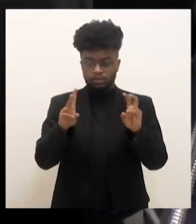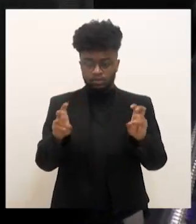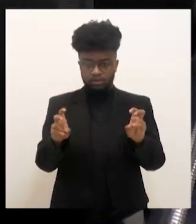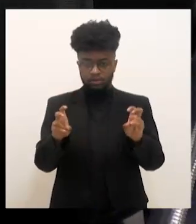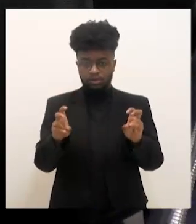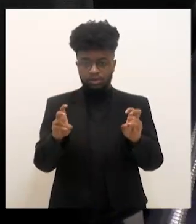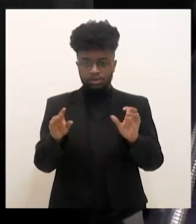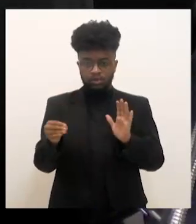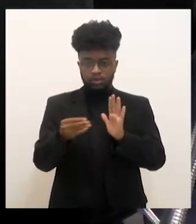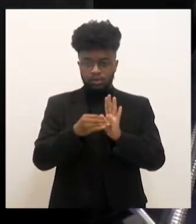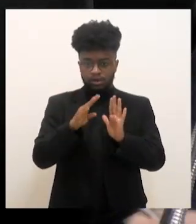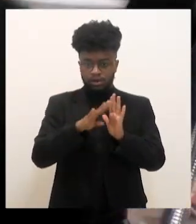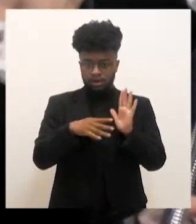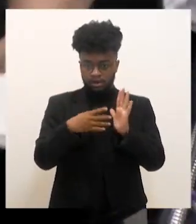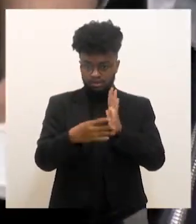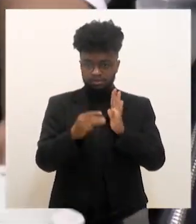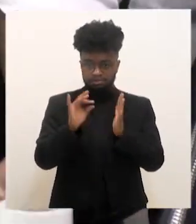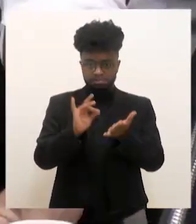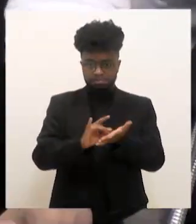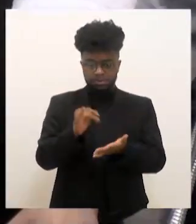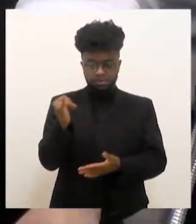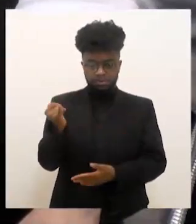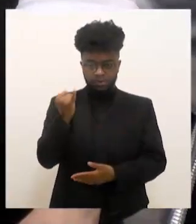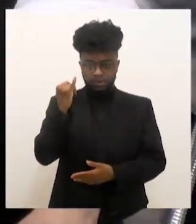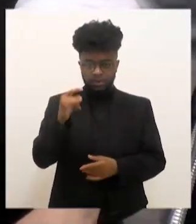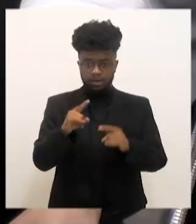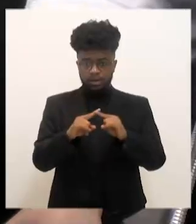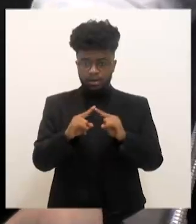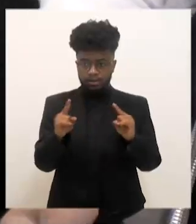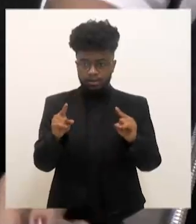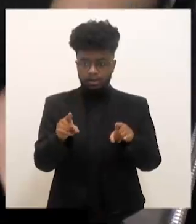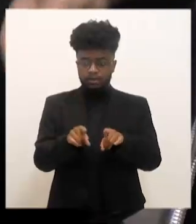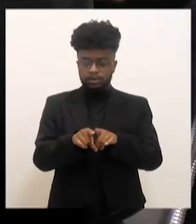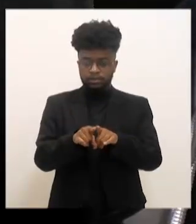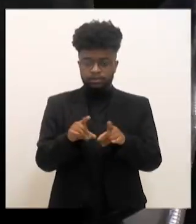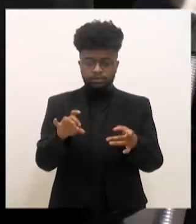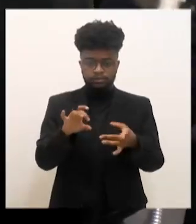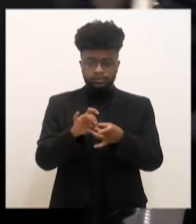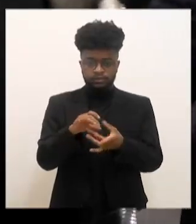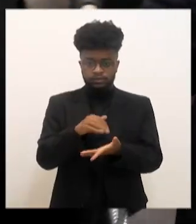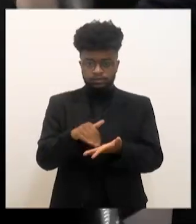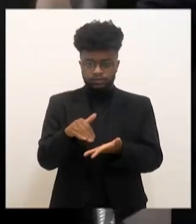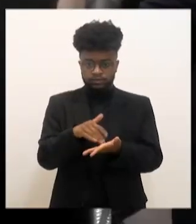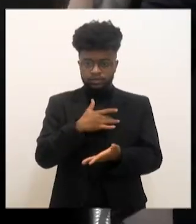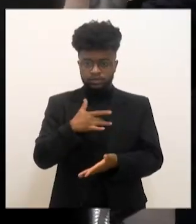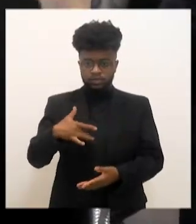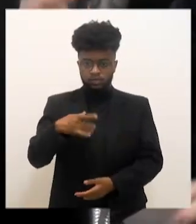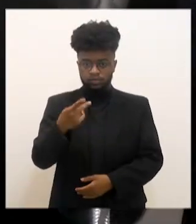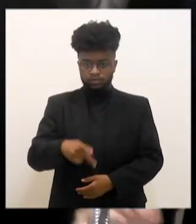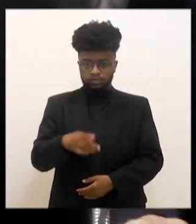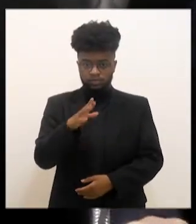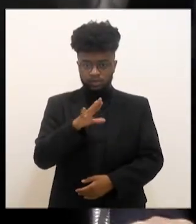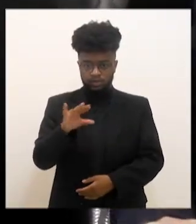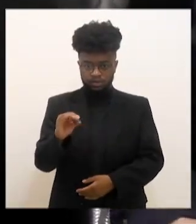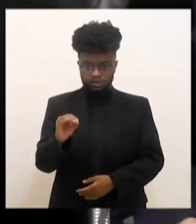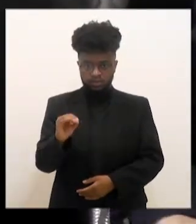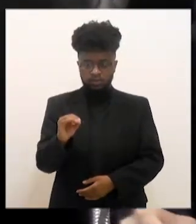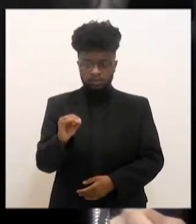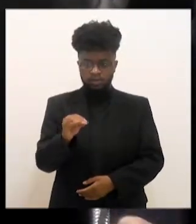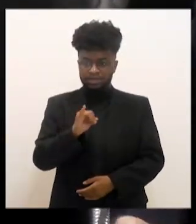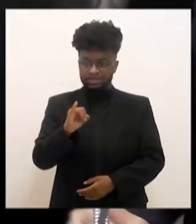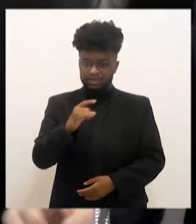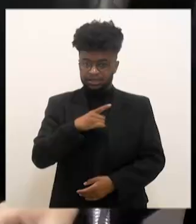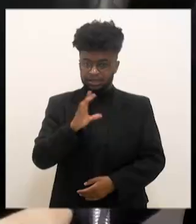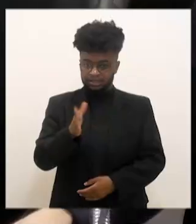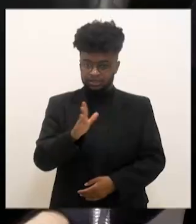de incluir no calendário muito importante, mas também, através da Secretaria de Saúde do Estado do Rio de Janeiro, se já tem